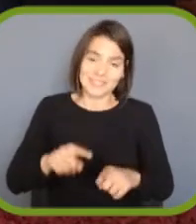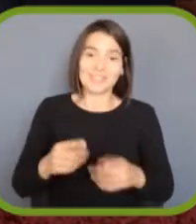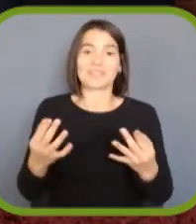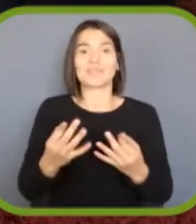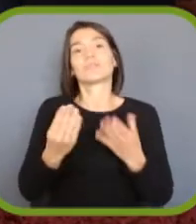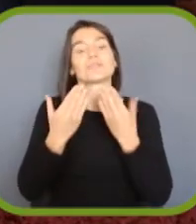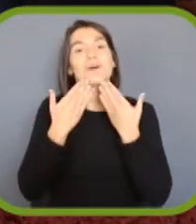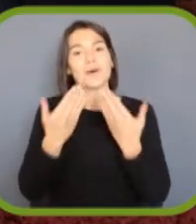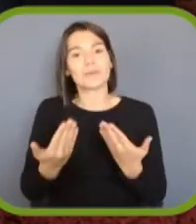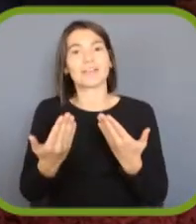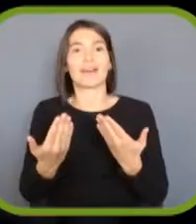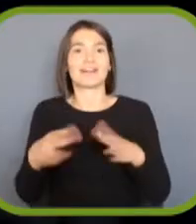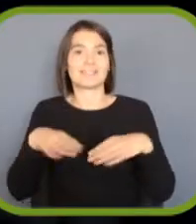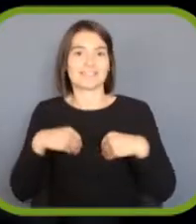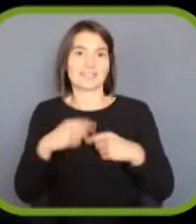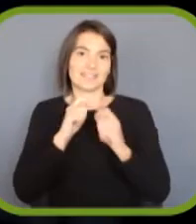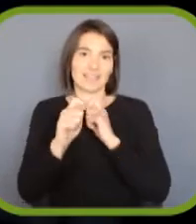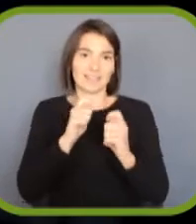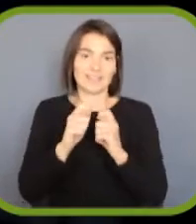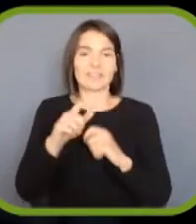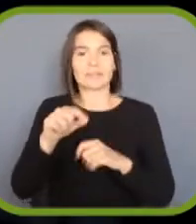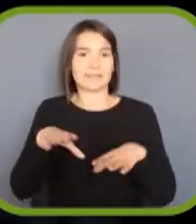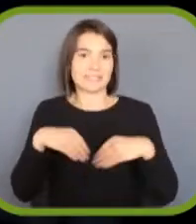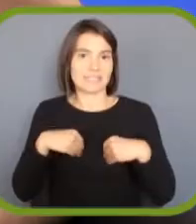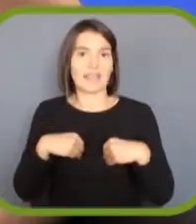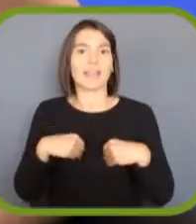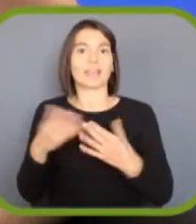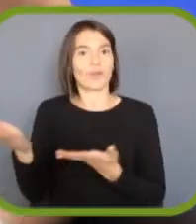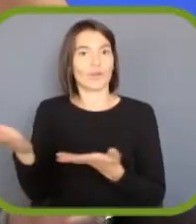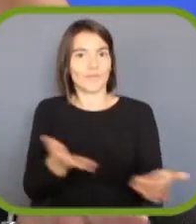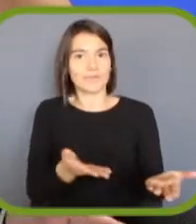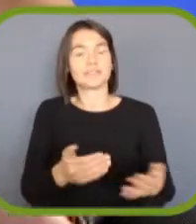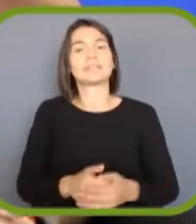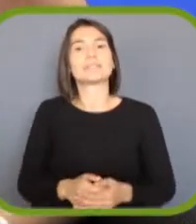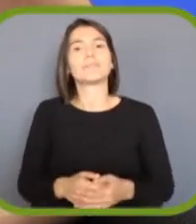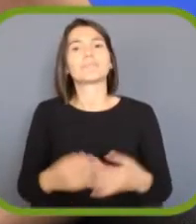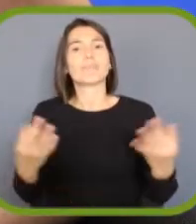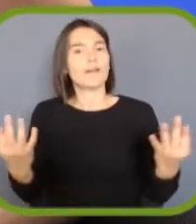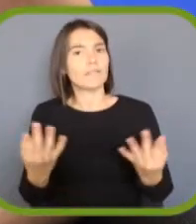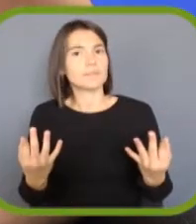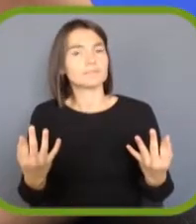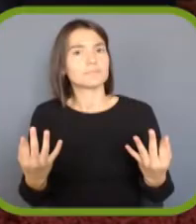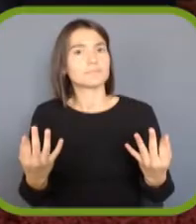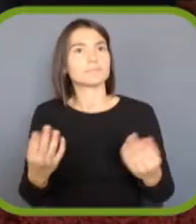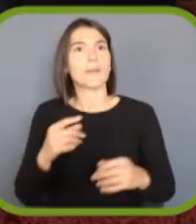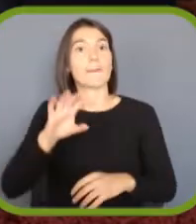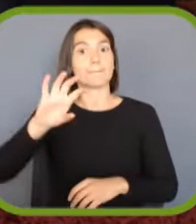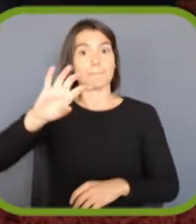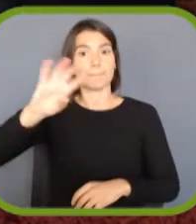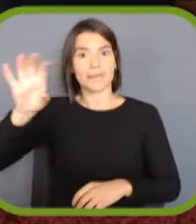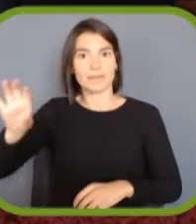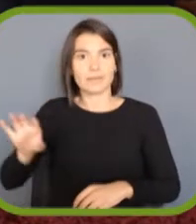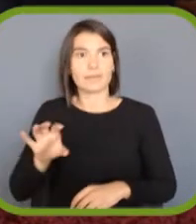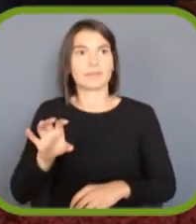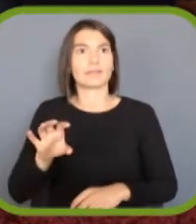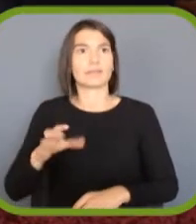Mário, mais uma vez, aliás, muito obrigada por conceder esta entrevista e por ter aceitado o convite.